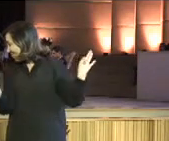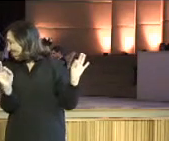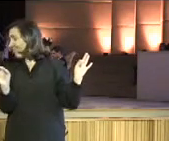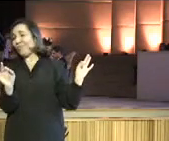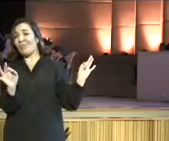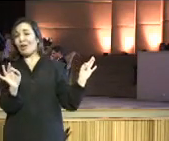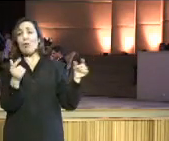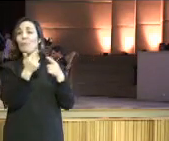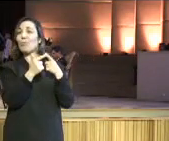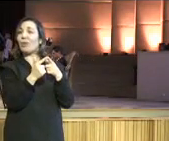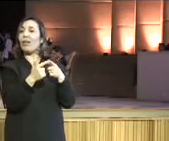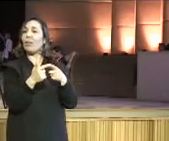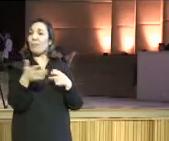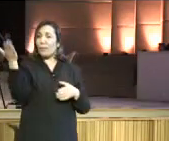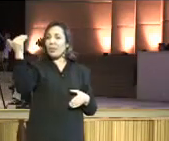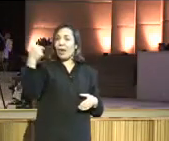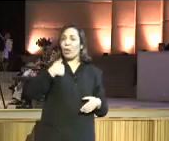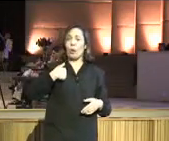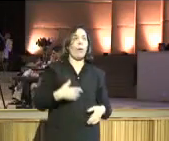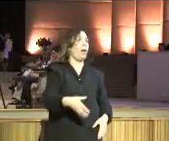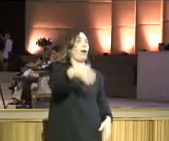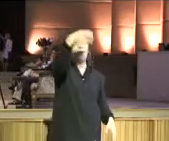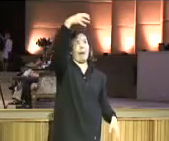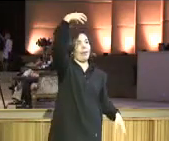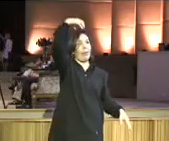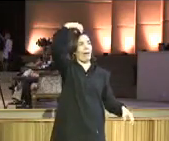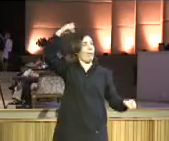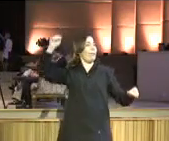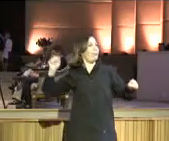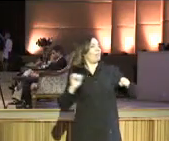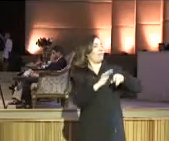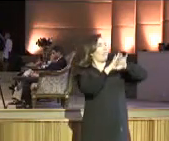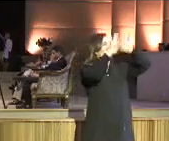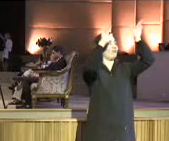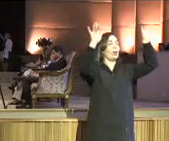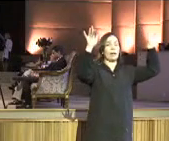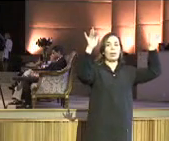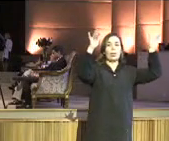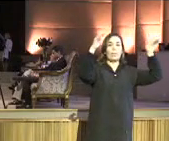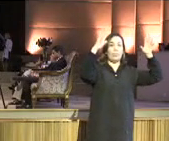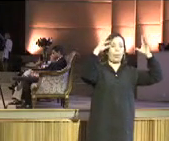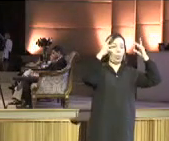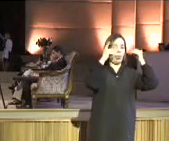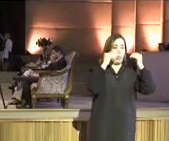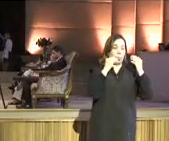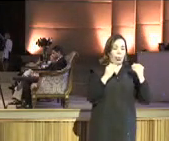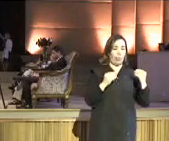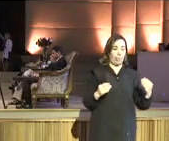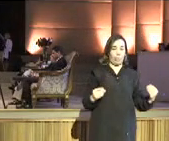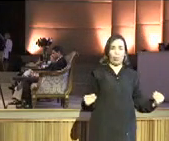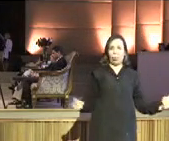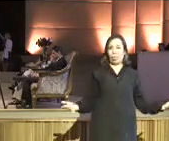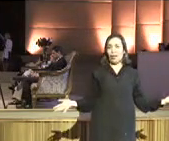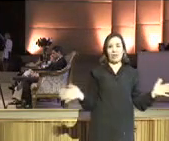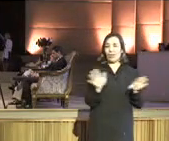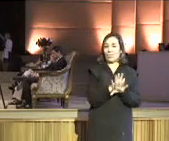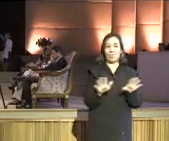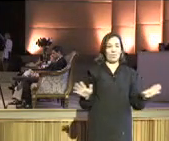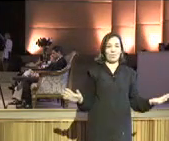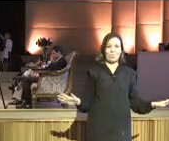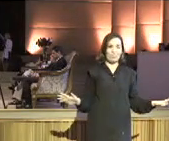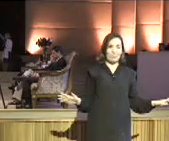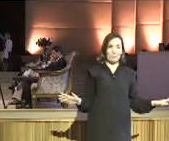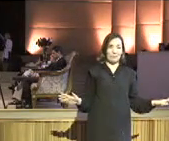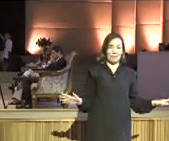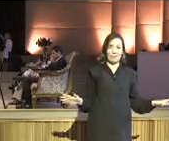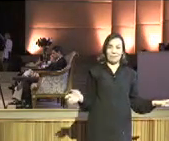eu assumisse o trono. E quando a gente vai lendo a história de Davi, aí vai saber que ele foi ungido quando